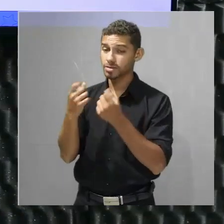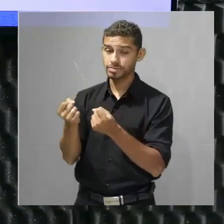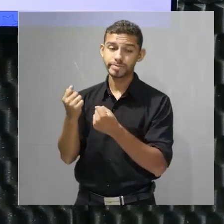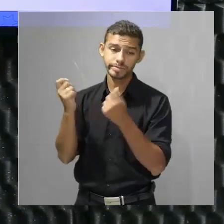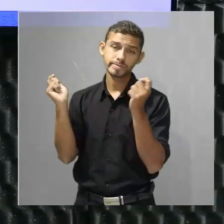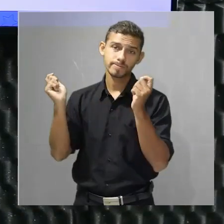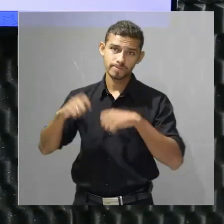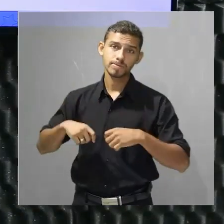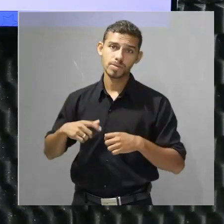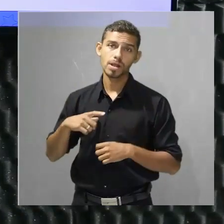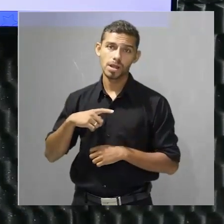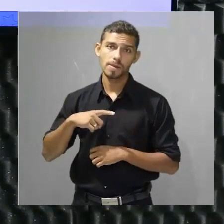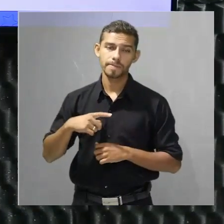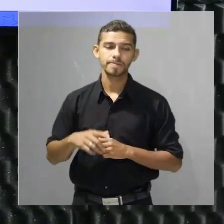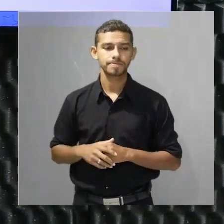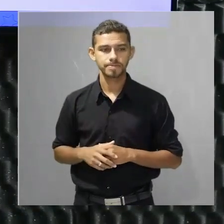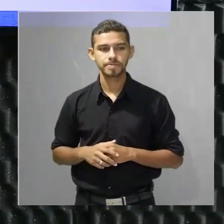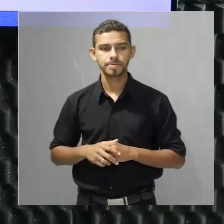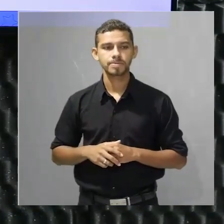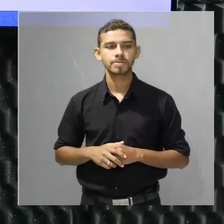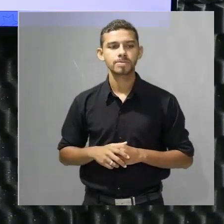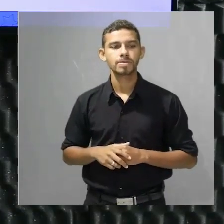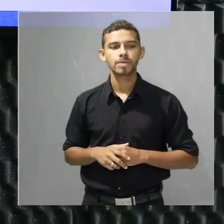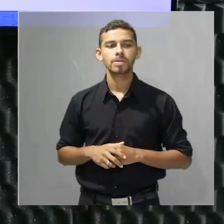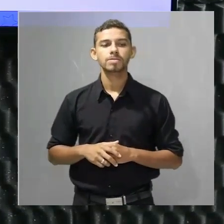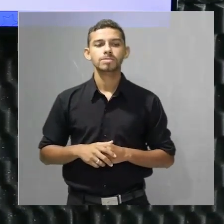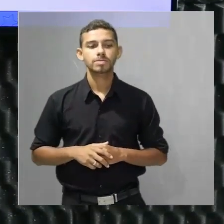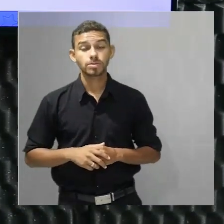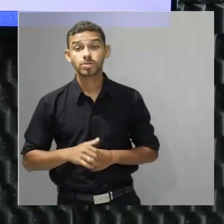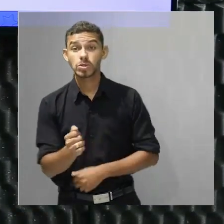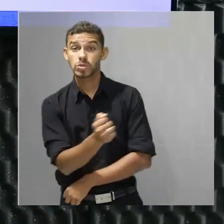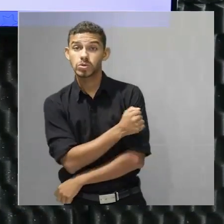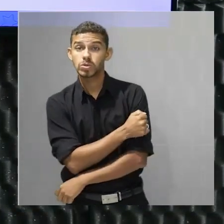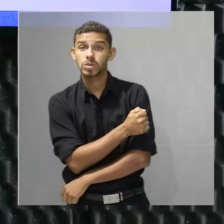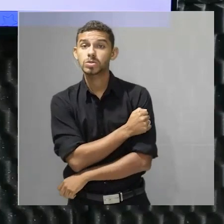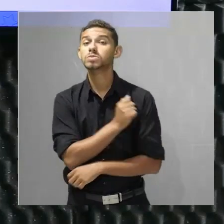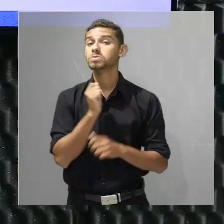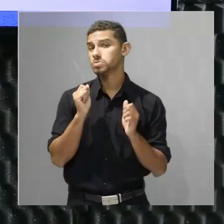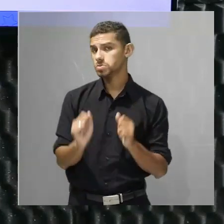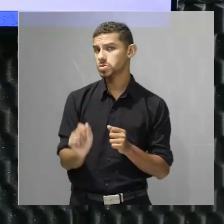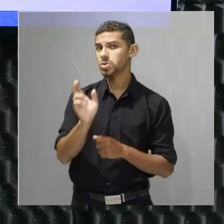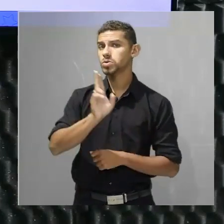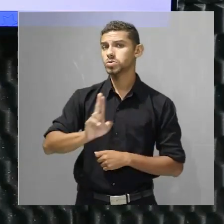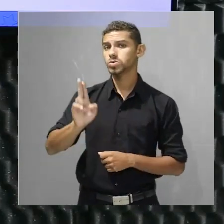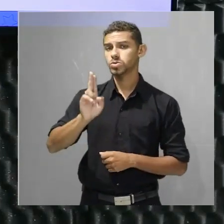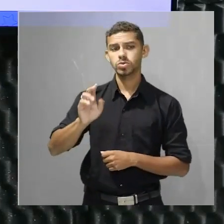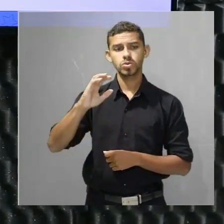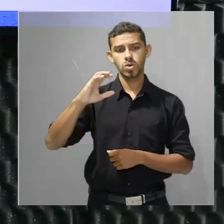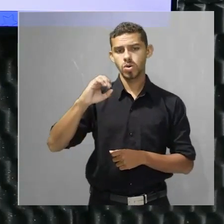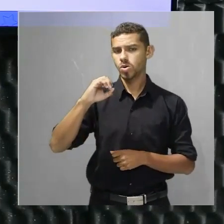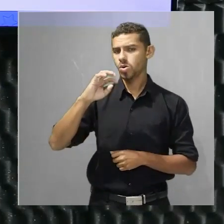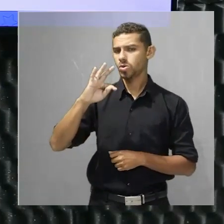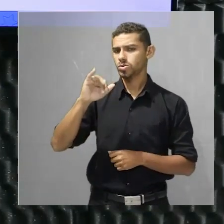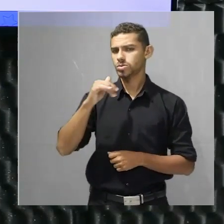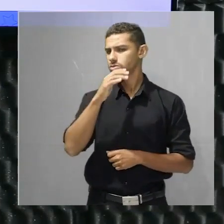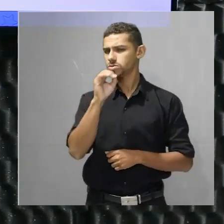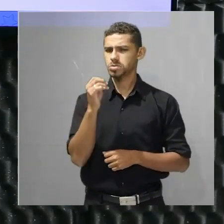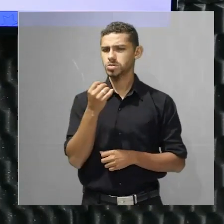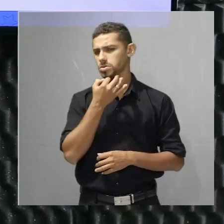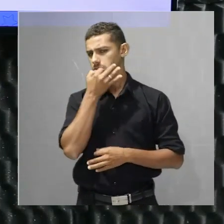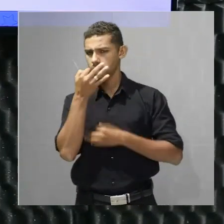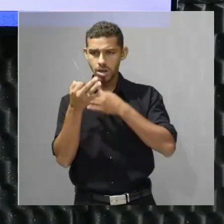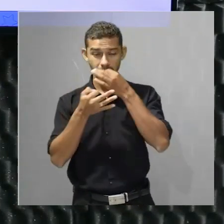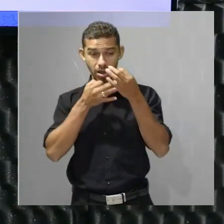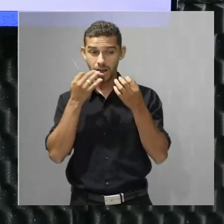nós temos essa possibilidade o candidato pode fazer o uso da conotação para explicitar sua opinião e